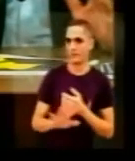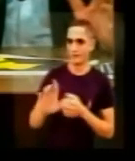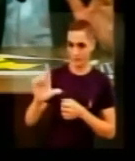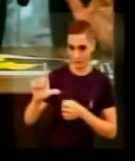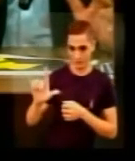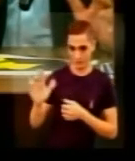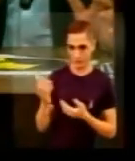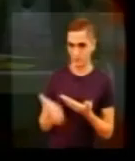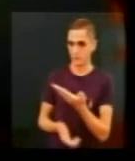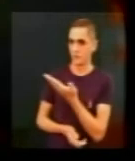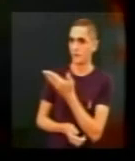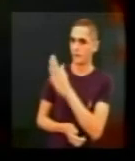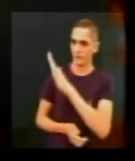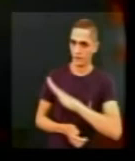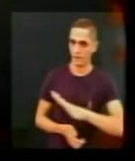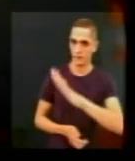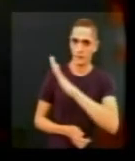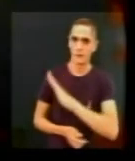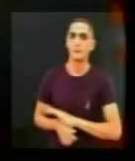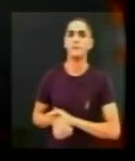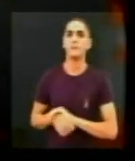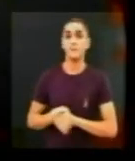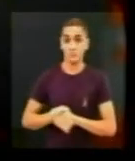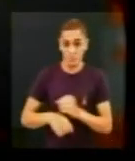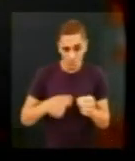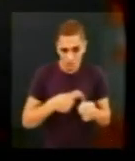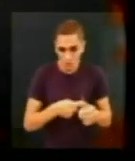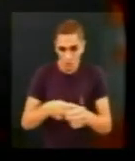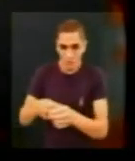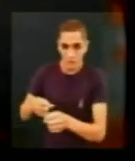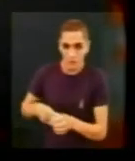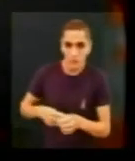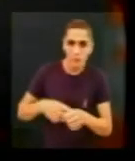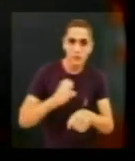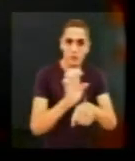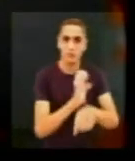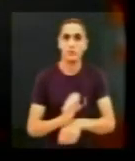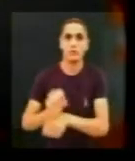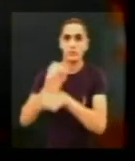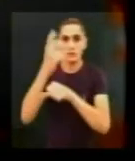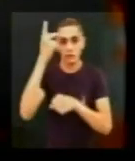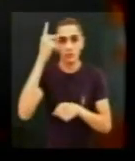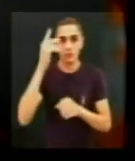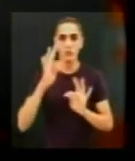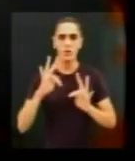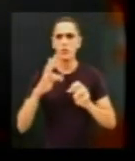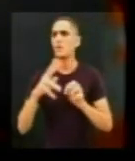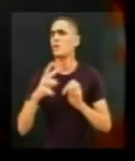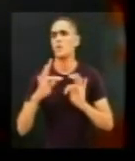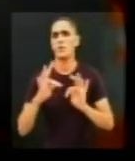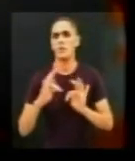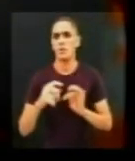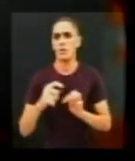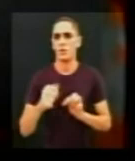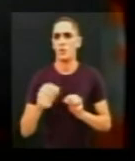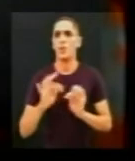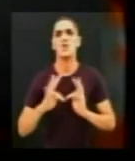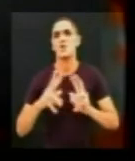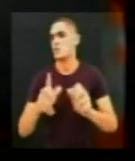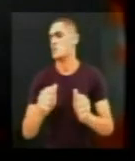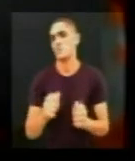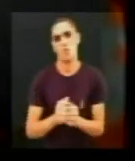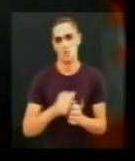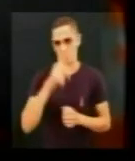o interior do estado de São Paulo está praticamente todo no amarelo, tá? Rio Preto não